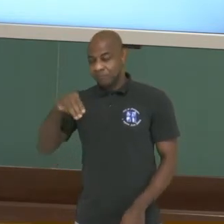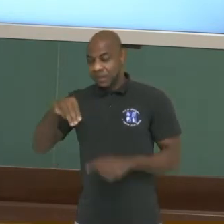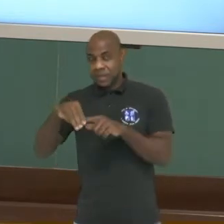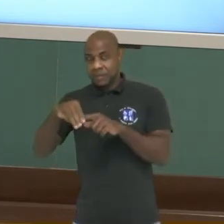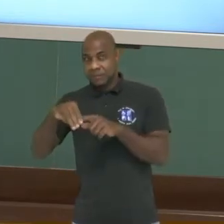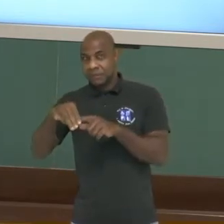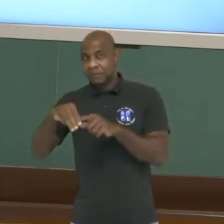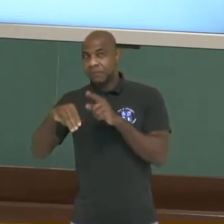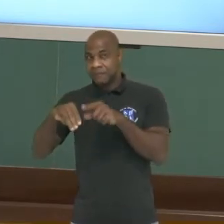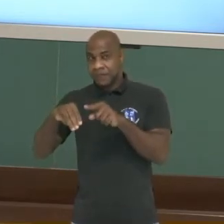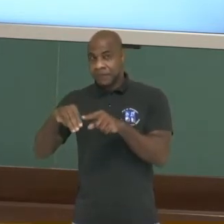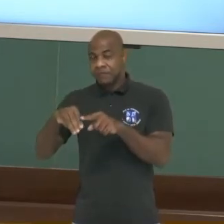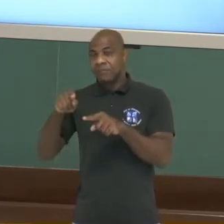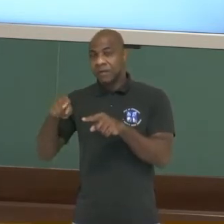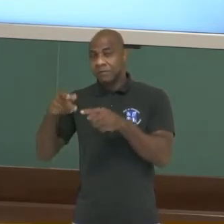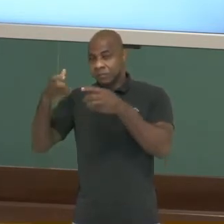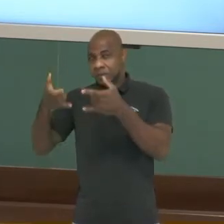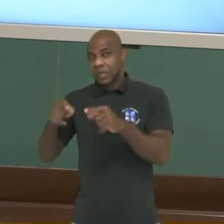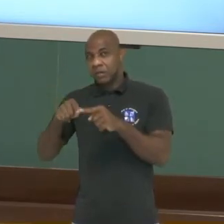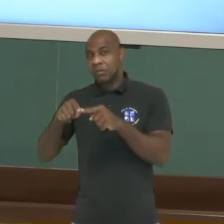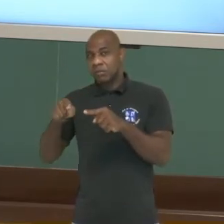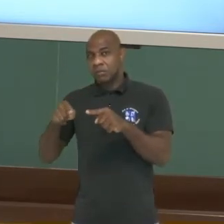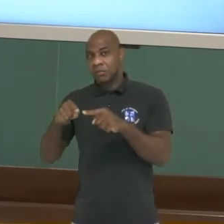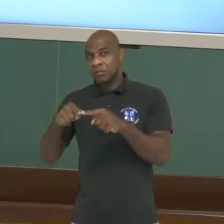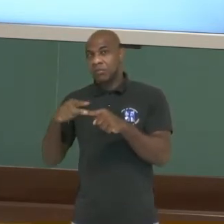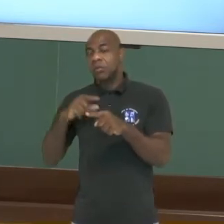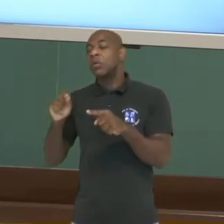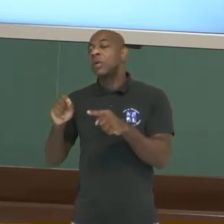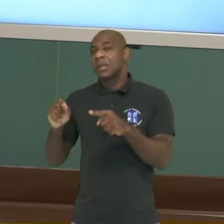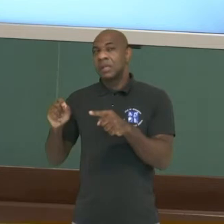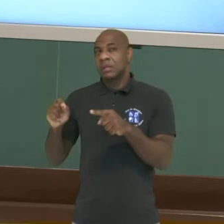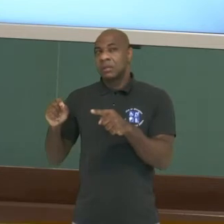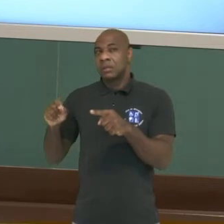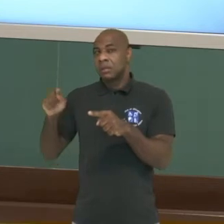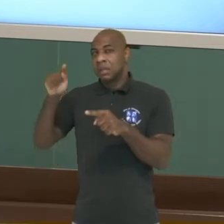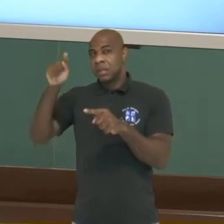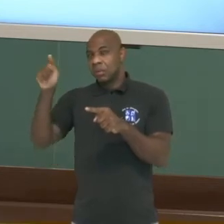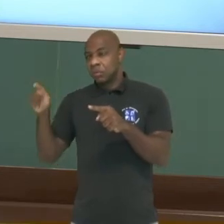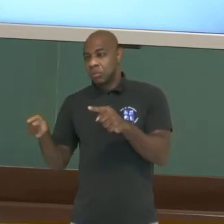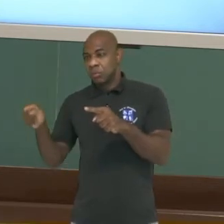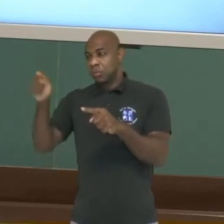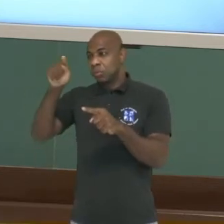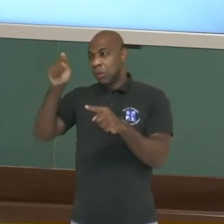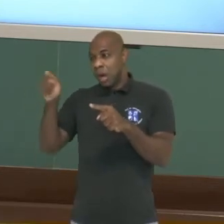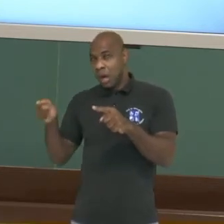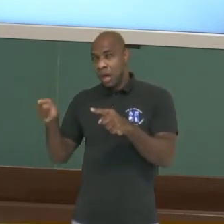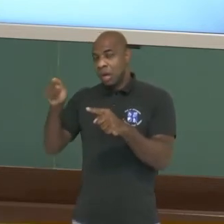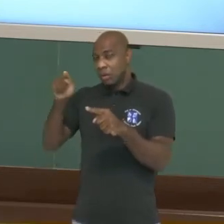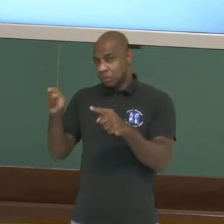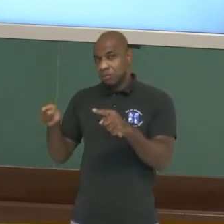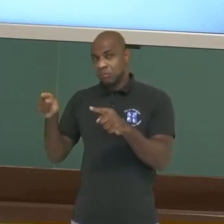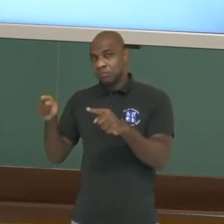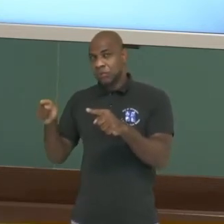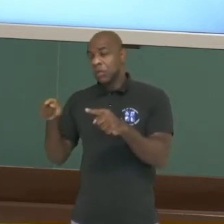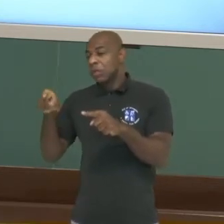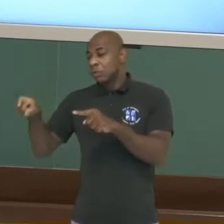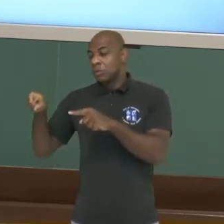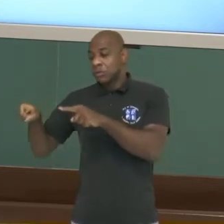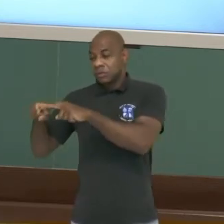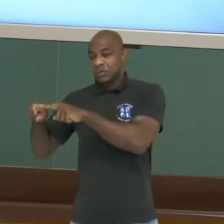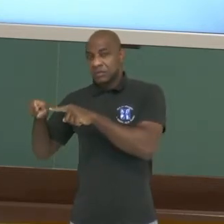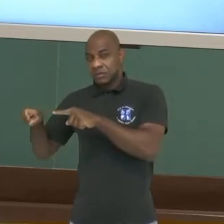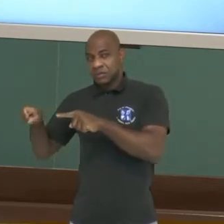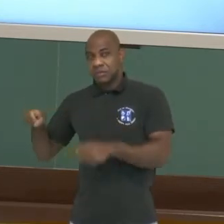vai determinar exatamente, que a gente conversou em vídeos anteriores, o ângulo em relação ao eixo x. Então, o